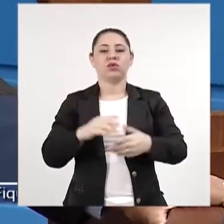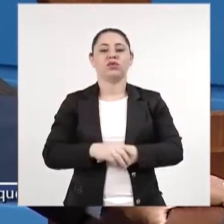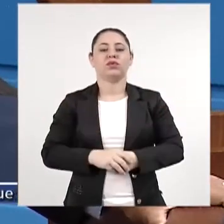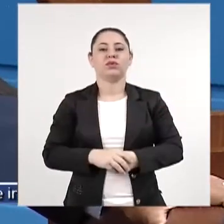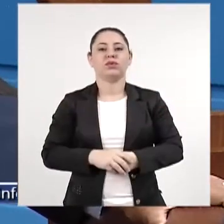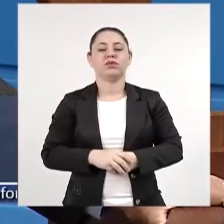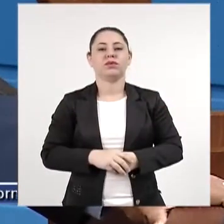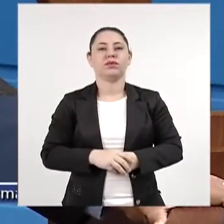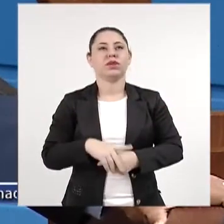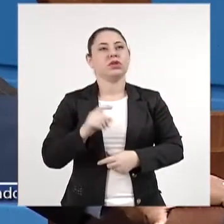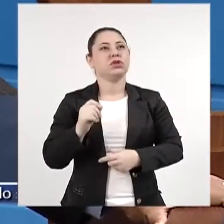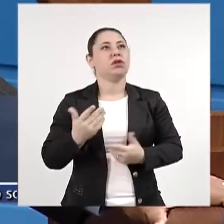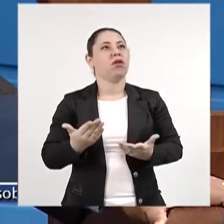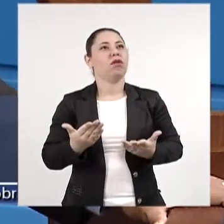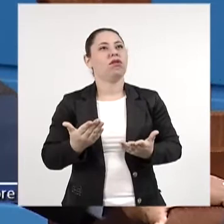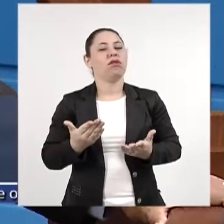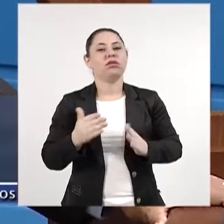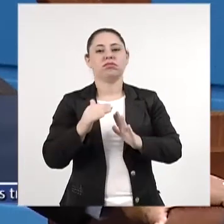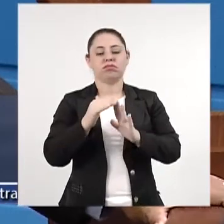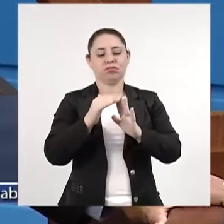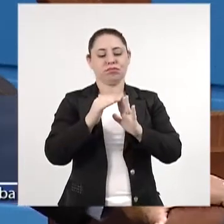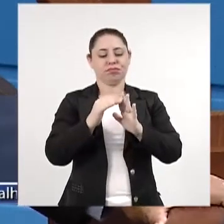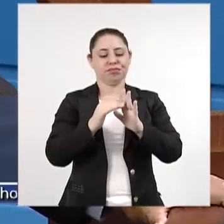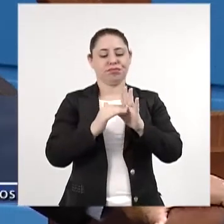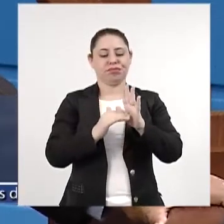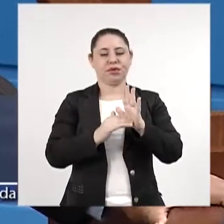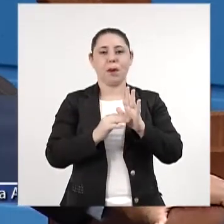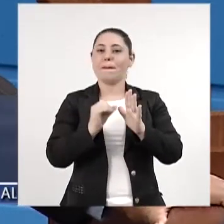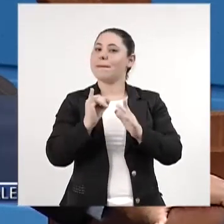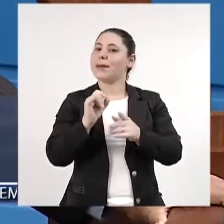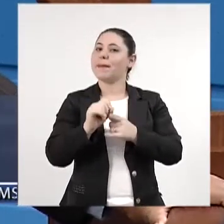de diminuir os impostos.